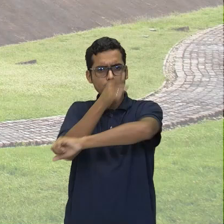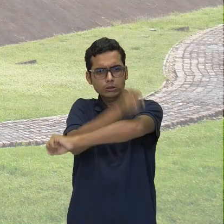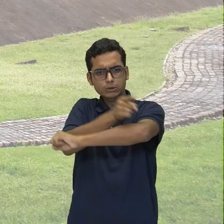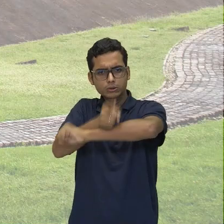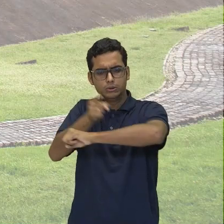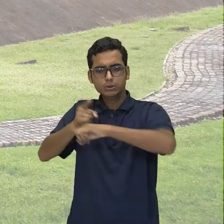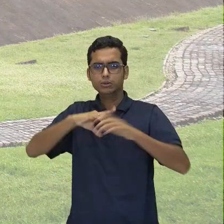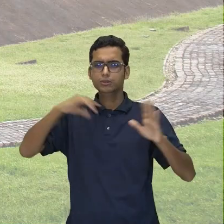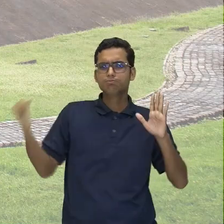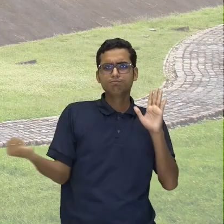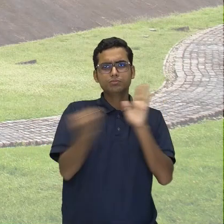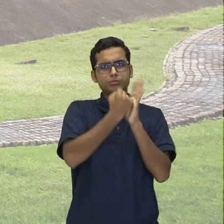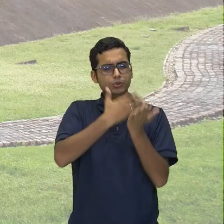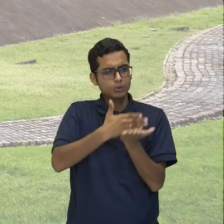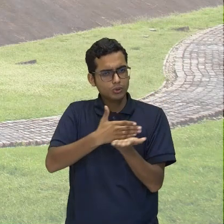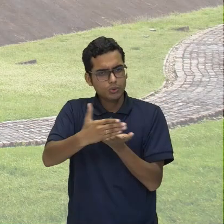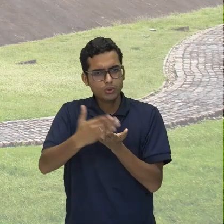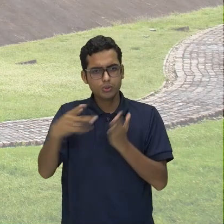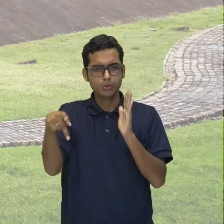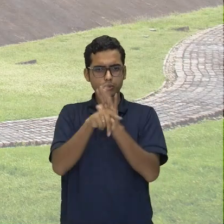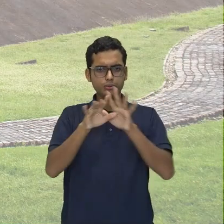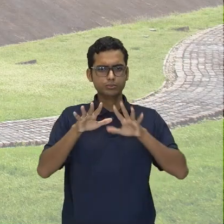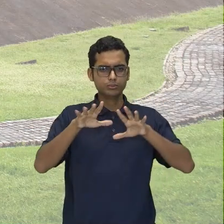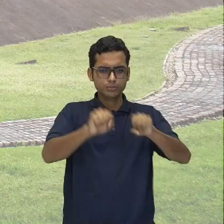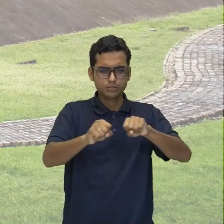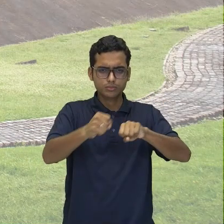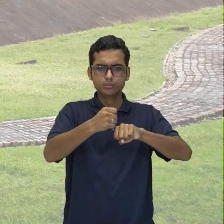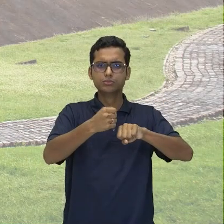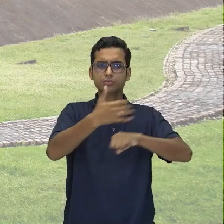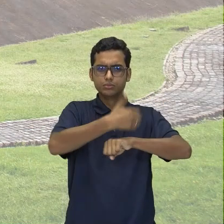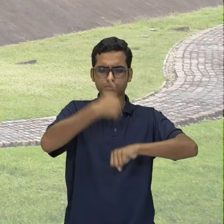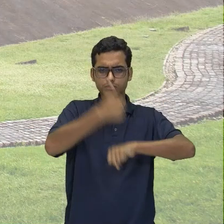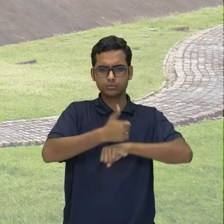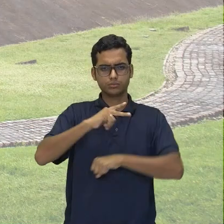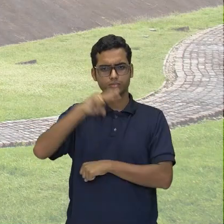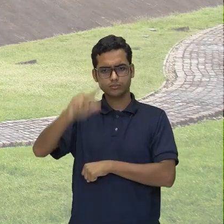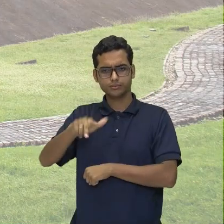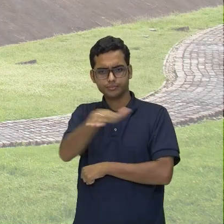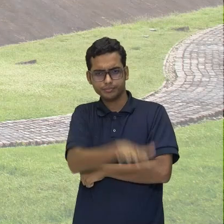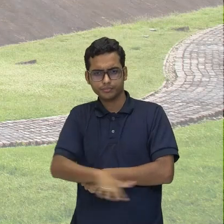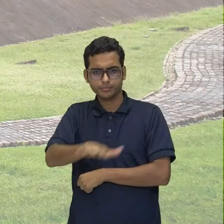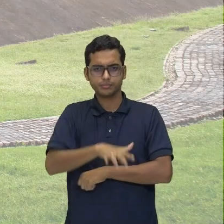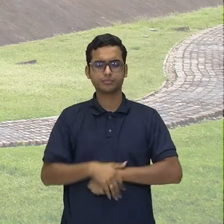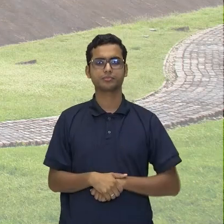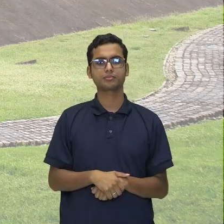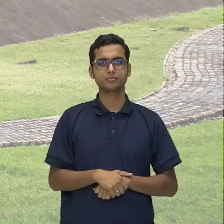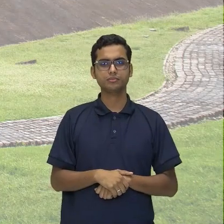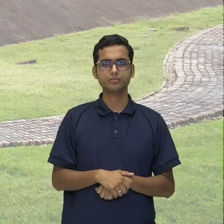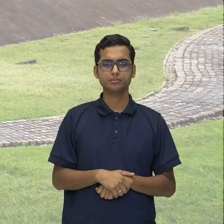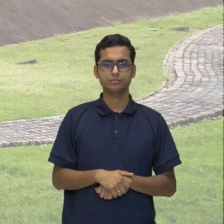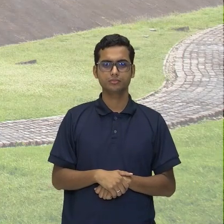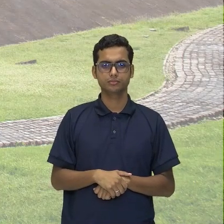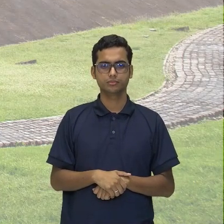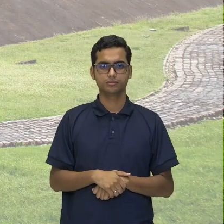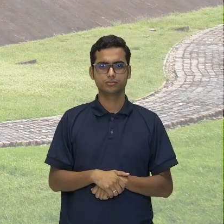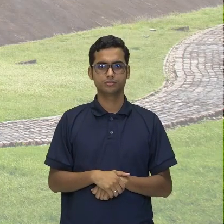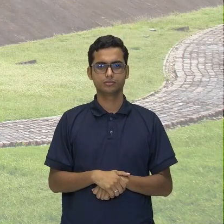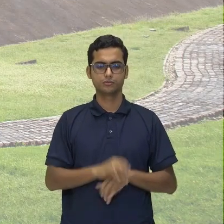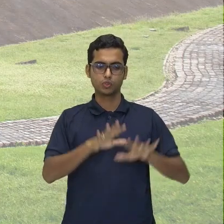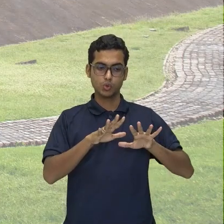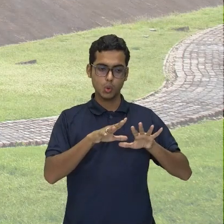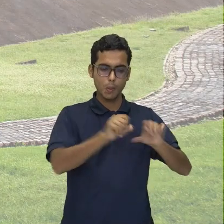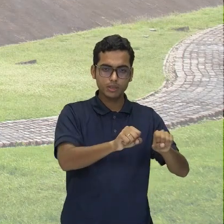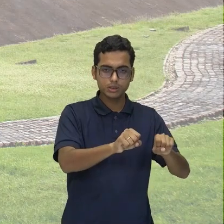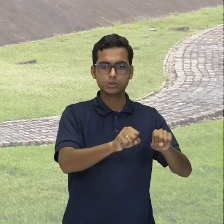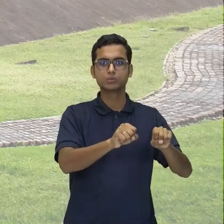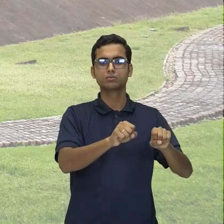marco inicial da ocupação portuguesa na região. E eu digo ocupação e não presença, certo?